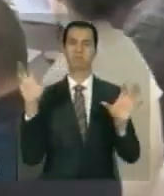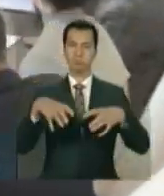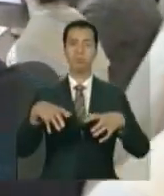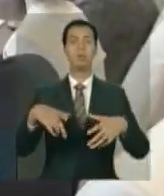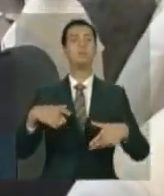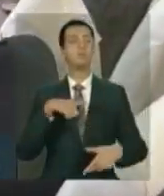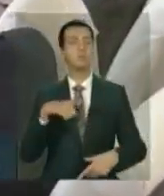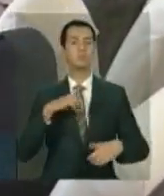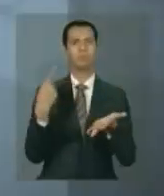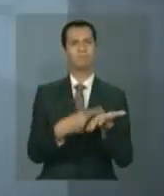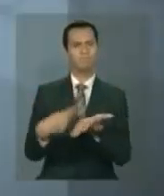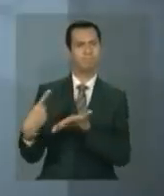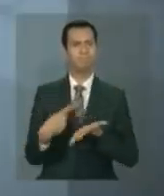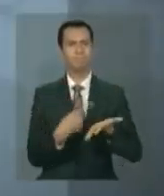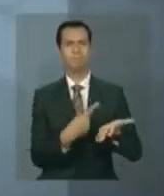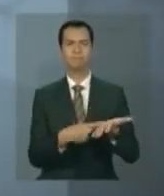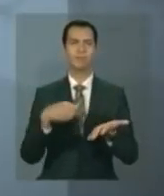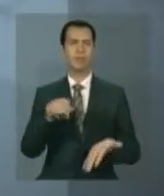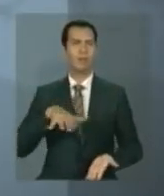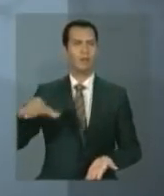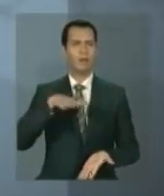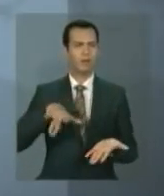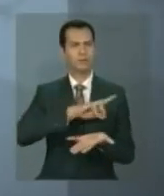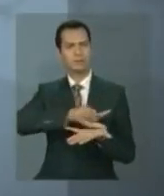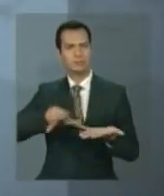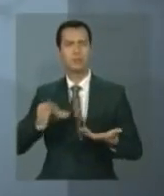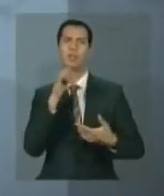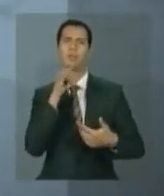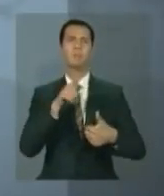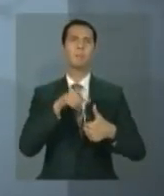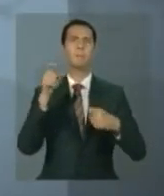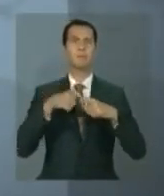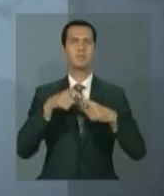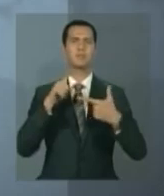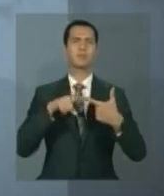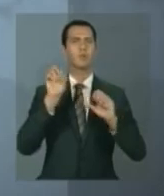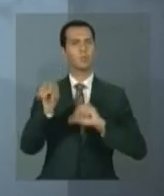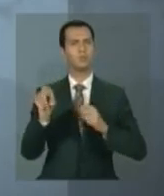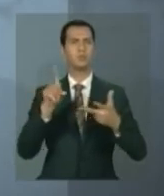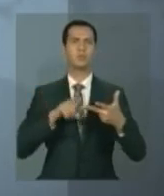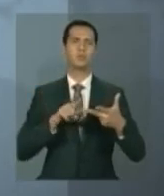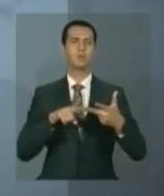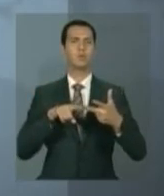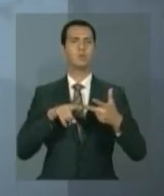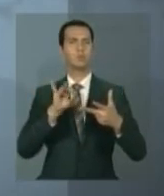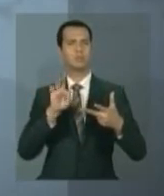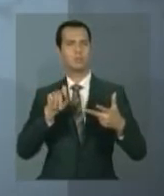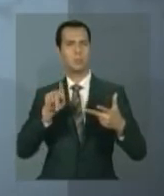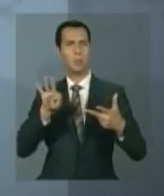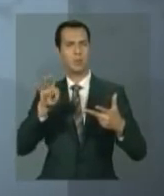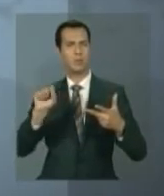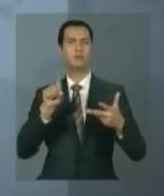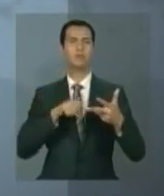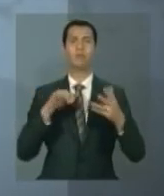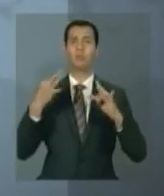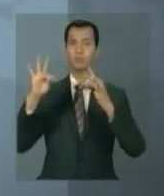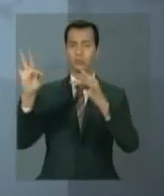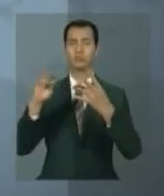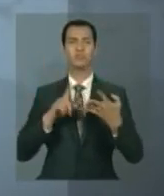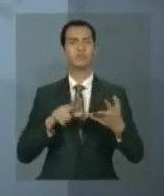de cooperação em várias áreas, como medicina, educação, transporte, ferrovias e tecnologia da informação. Logo após,